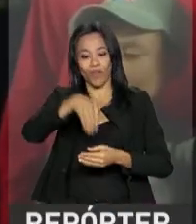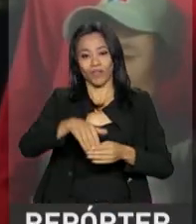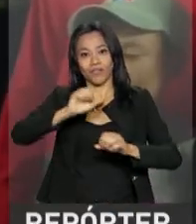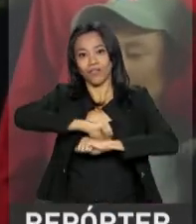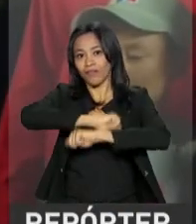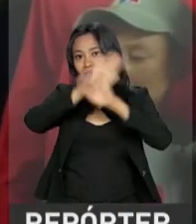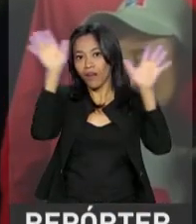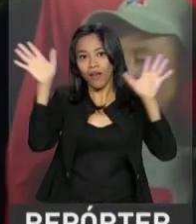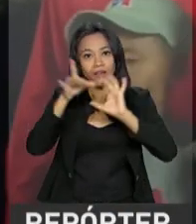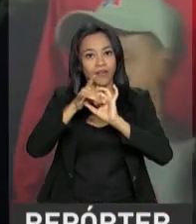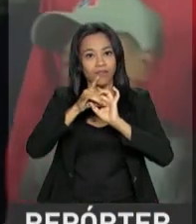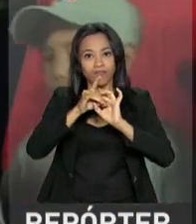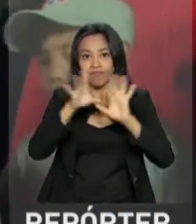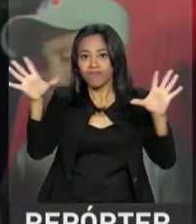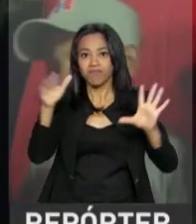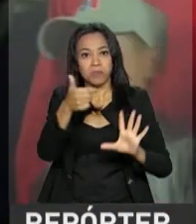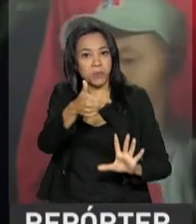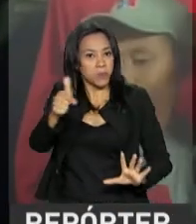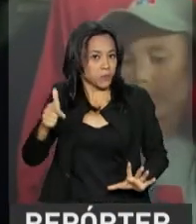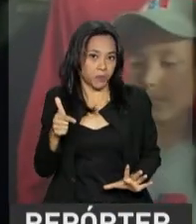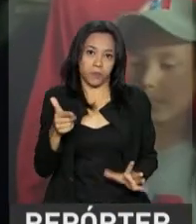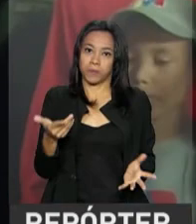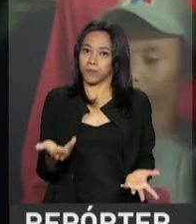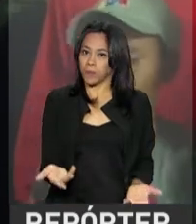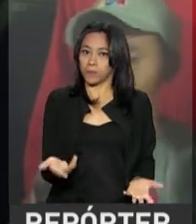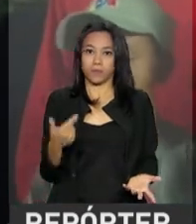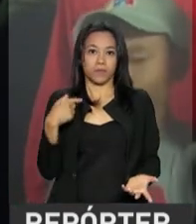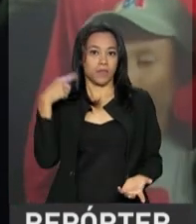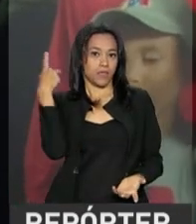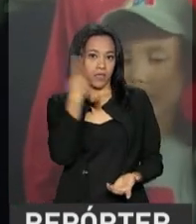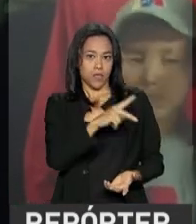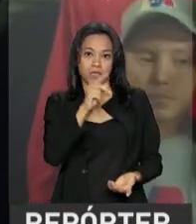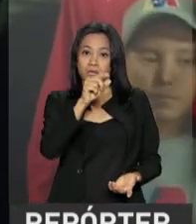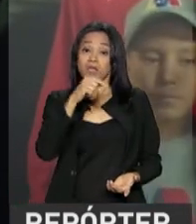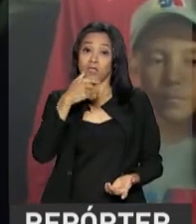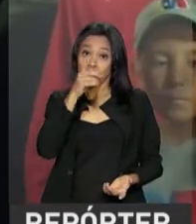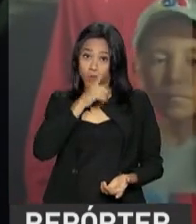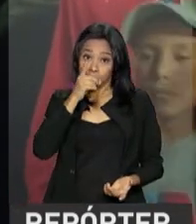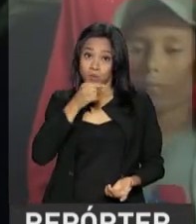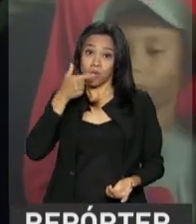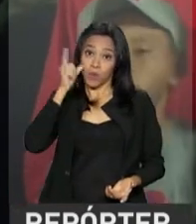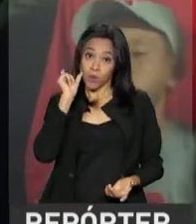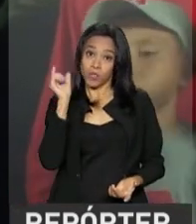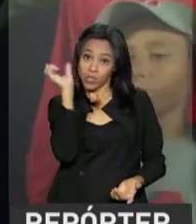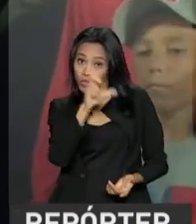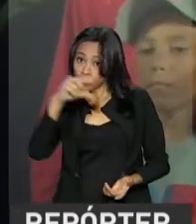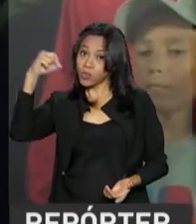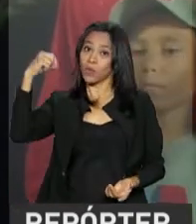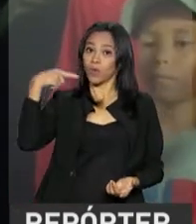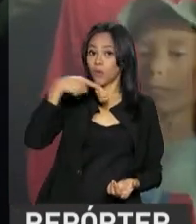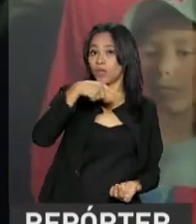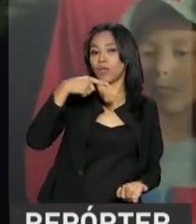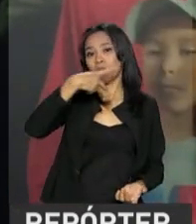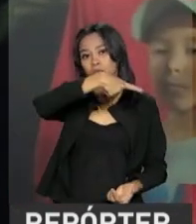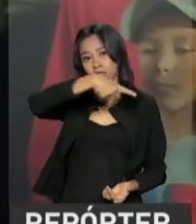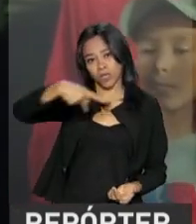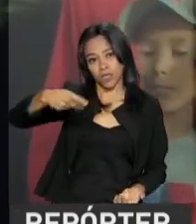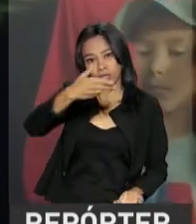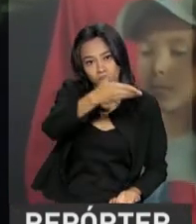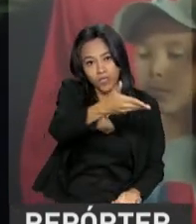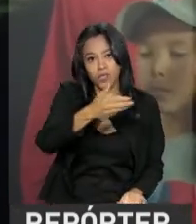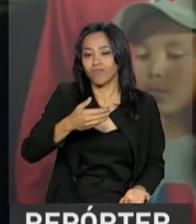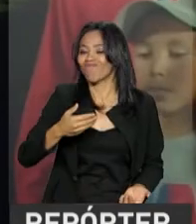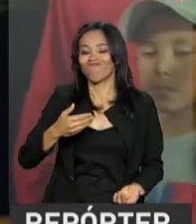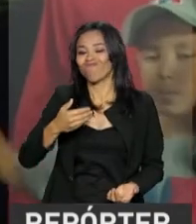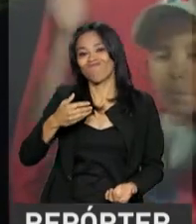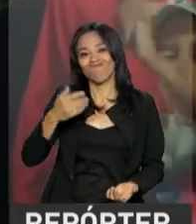e democráticas. Segundo o Itamaraty, a eleição presidencial neste domingo, que reelegeu o presidente Nicolás Maduro, não